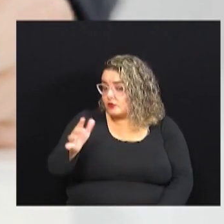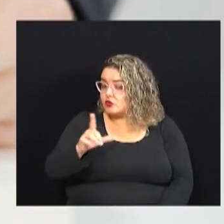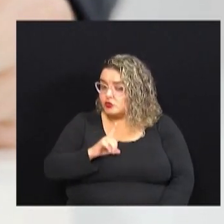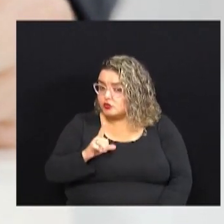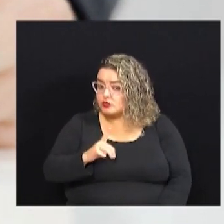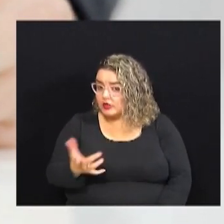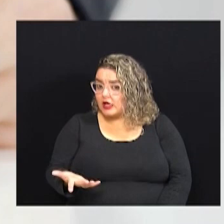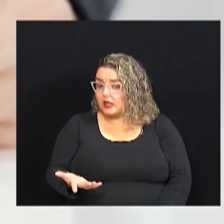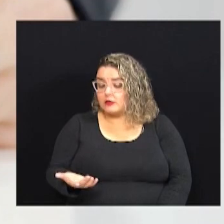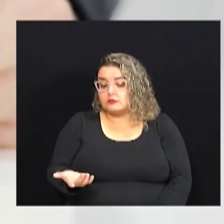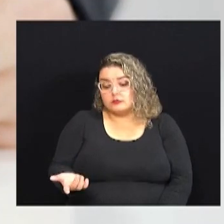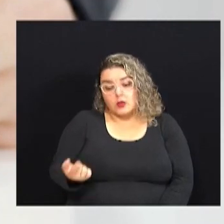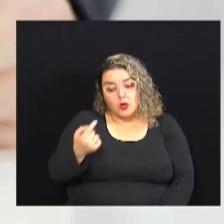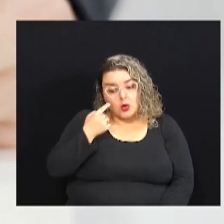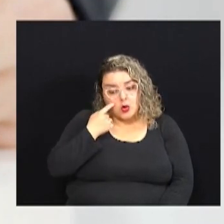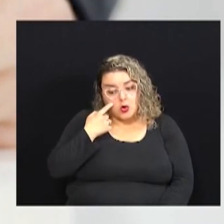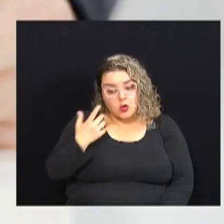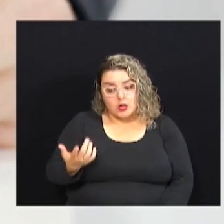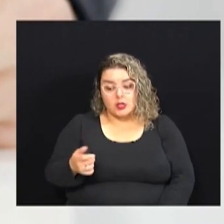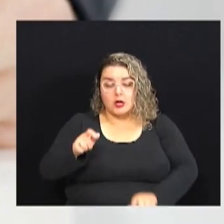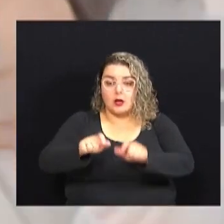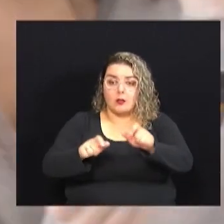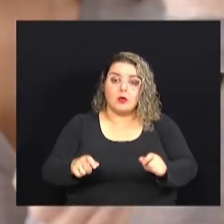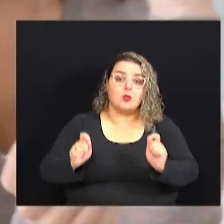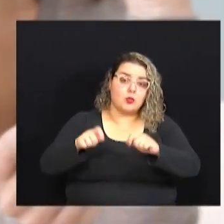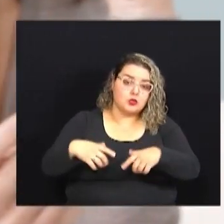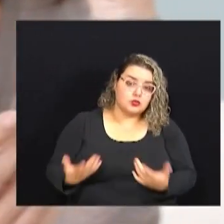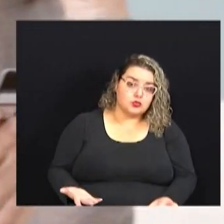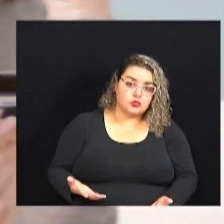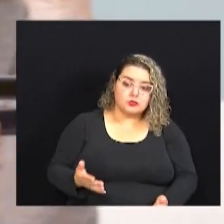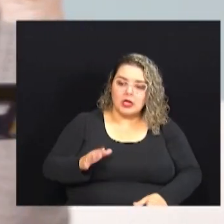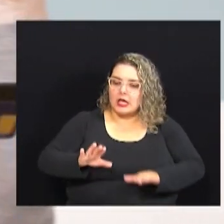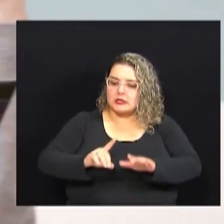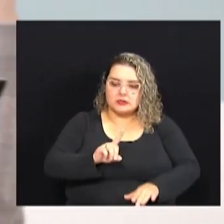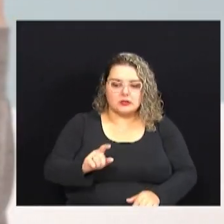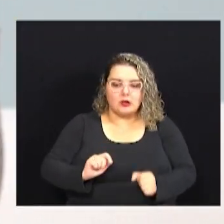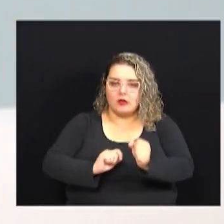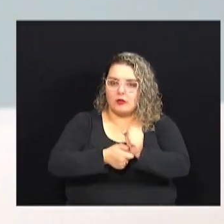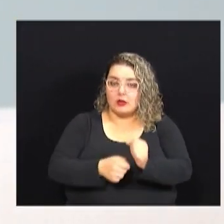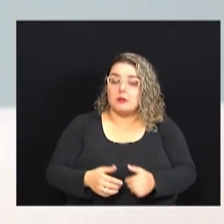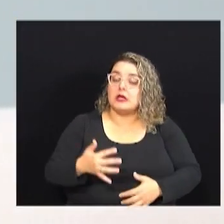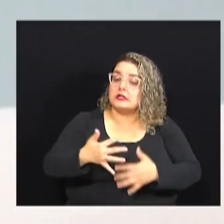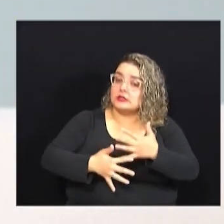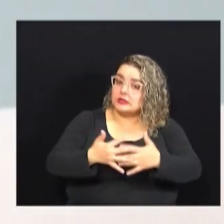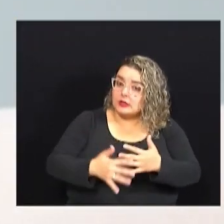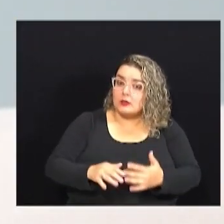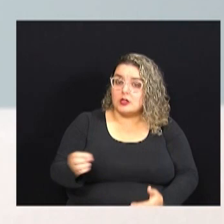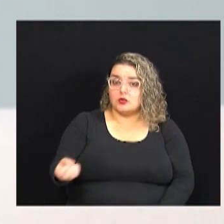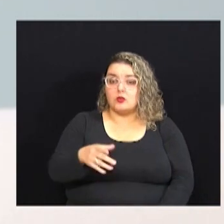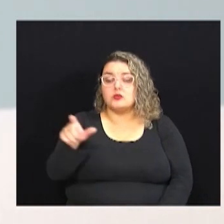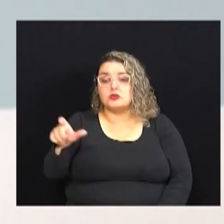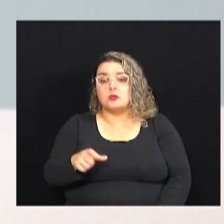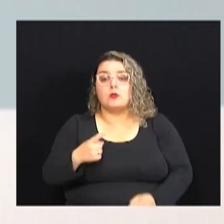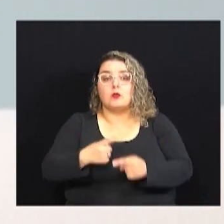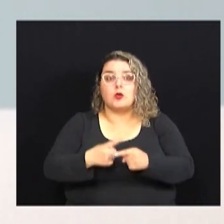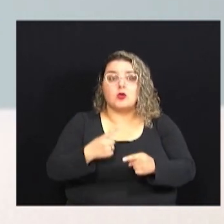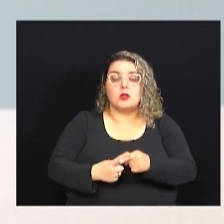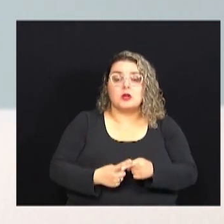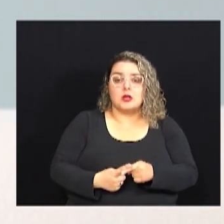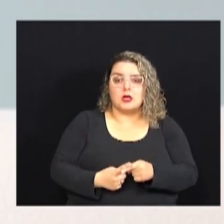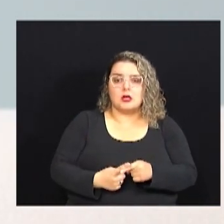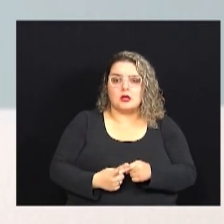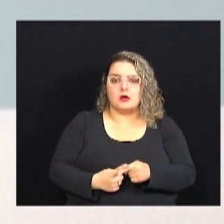ter? Olha, que essa pessoa já possui, provavelmente não vai bloquear, mas vai impedir que ela tenha novos cartões,